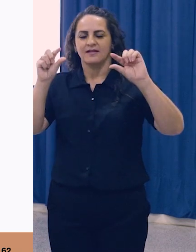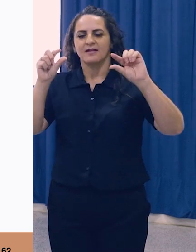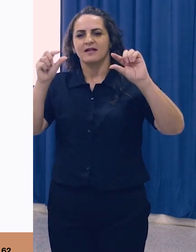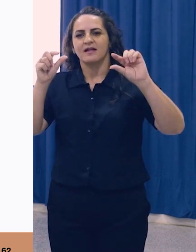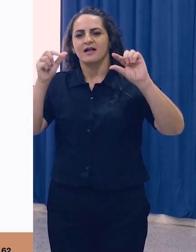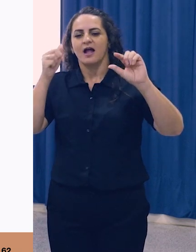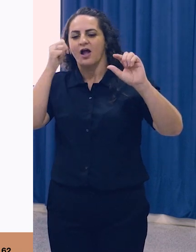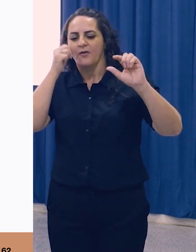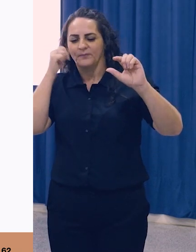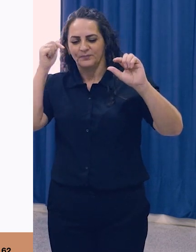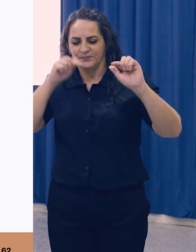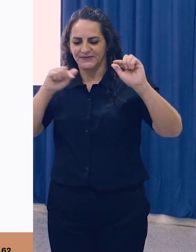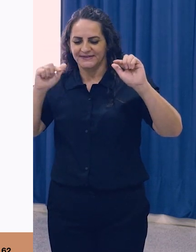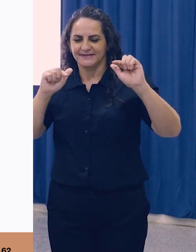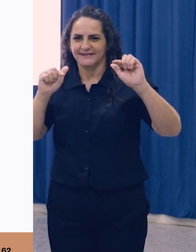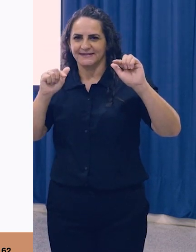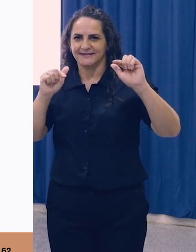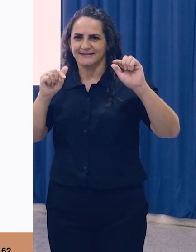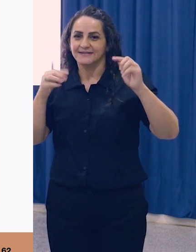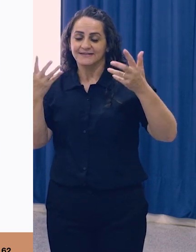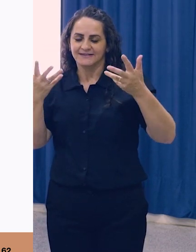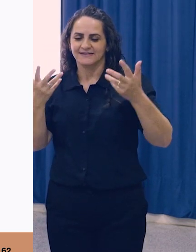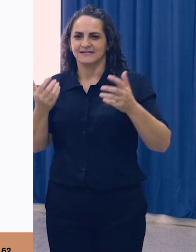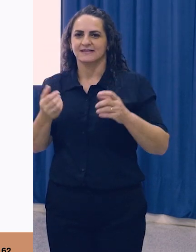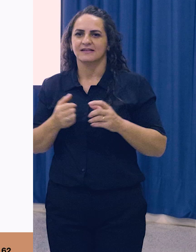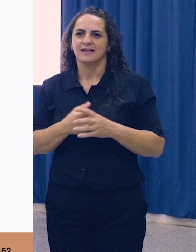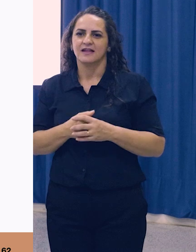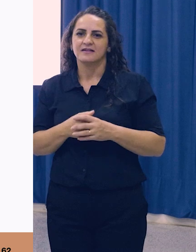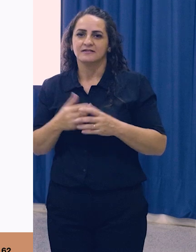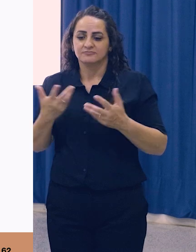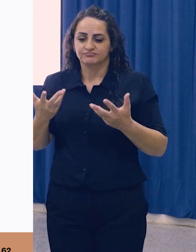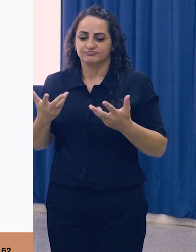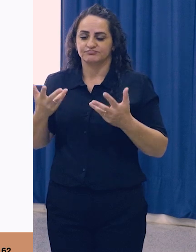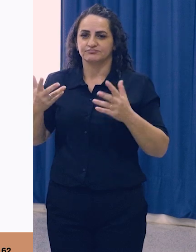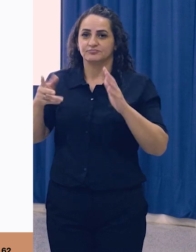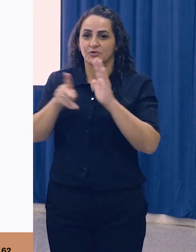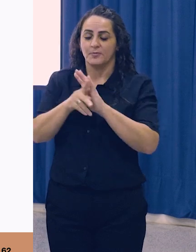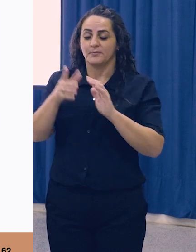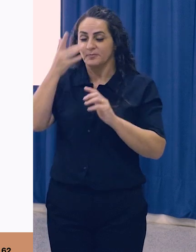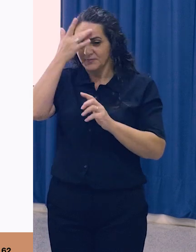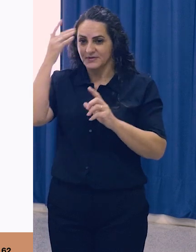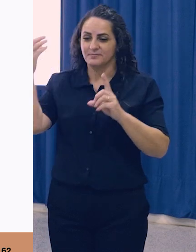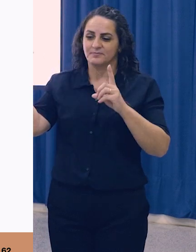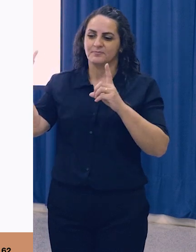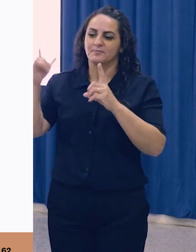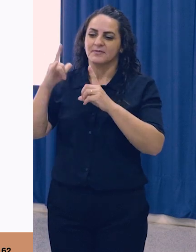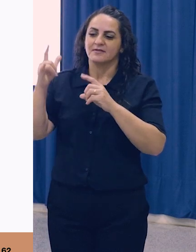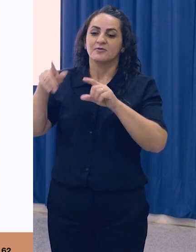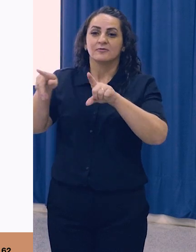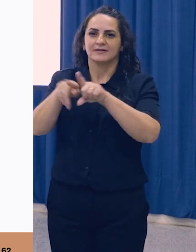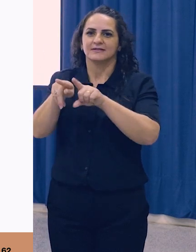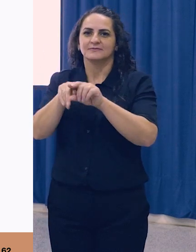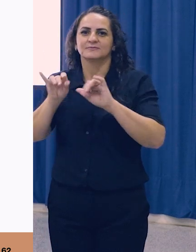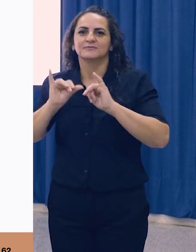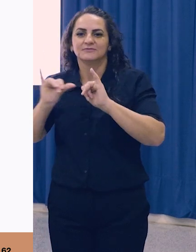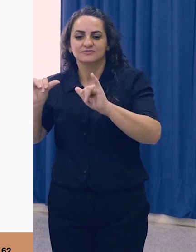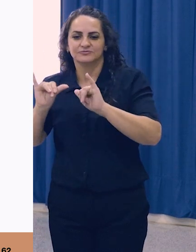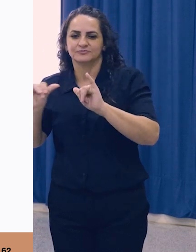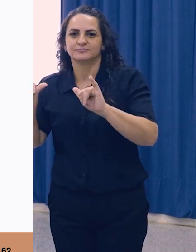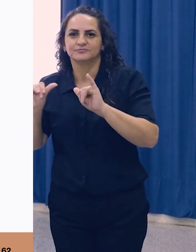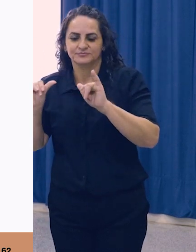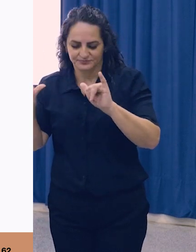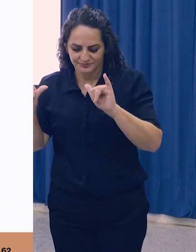Barbie, enfim. E meio que deixaram esse template para os fãs também fazerem parte dessa divulgação e eles